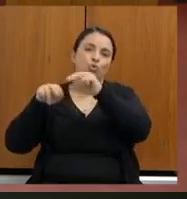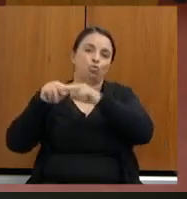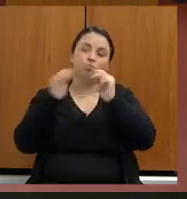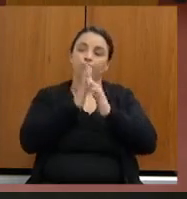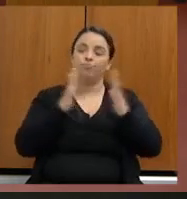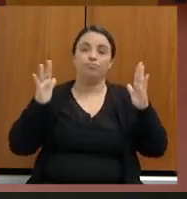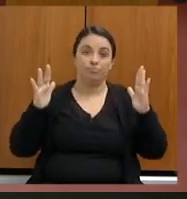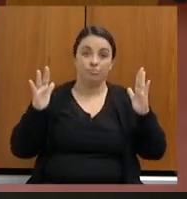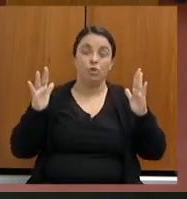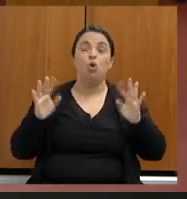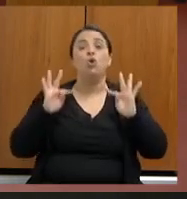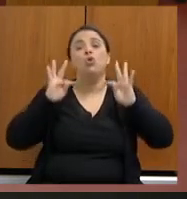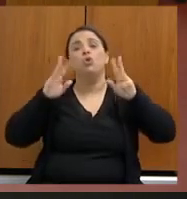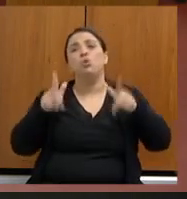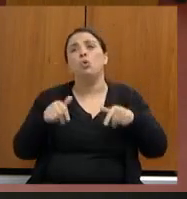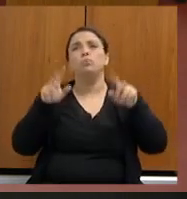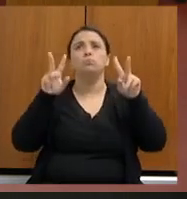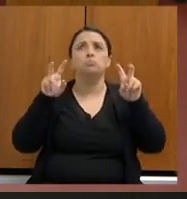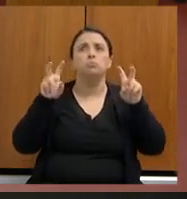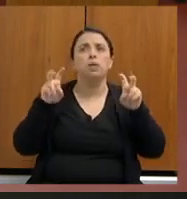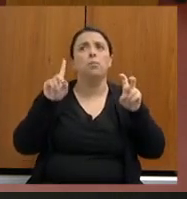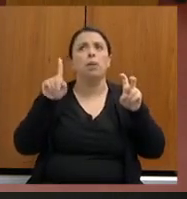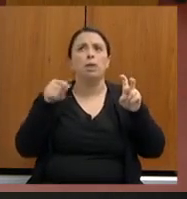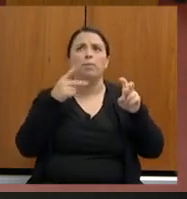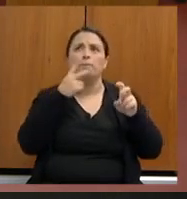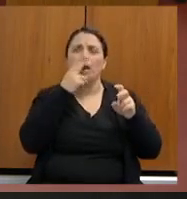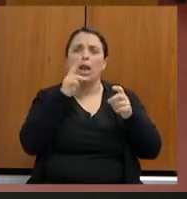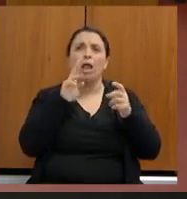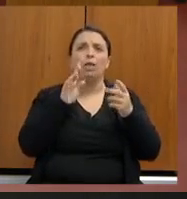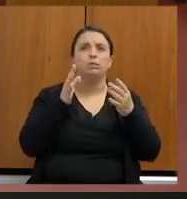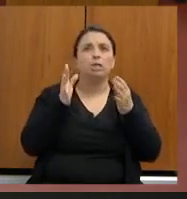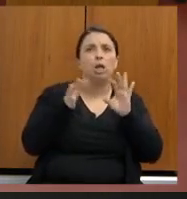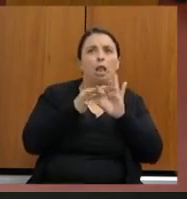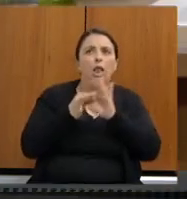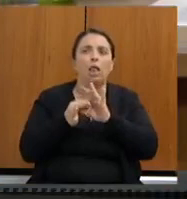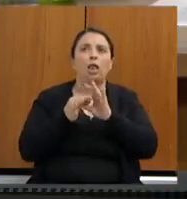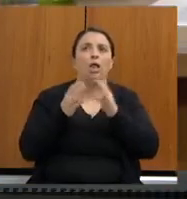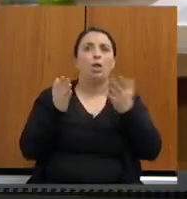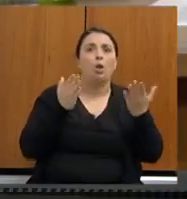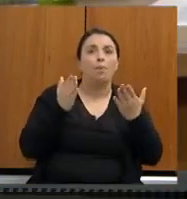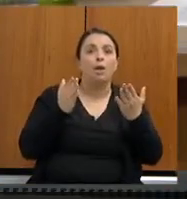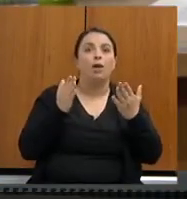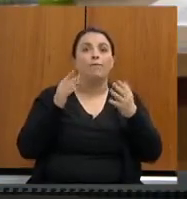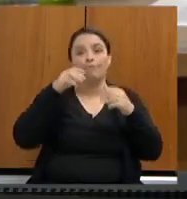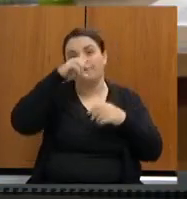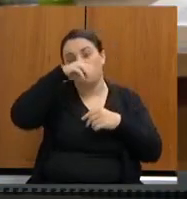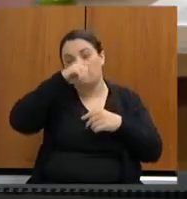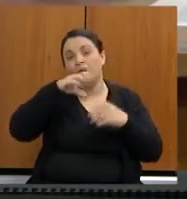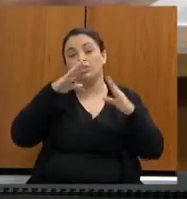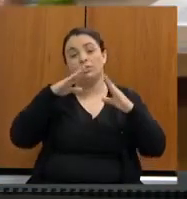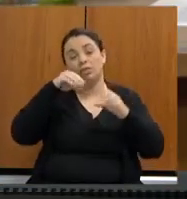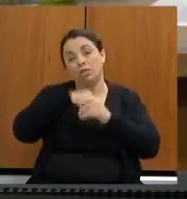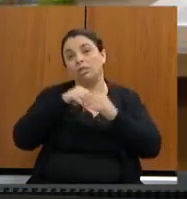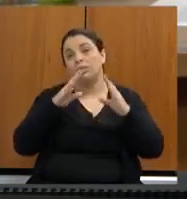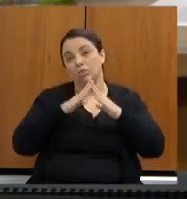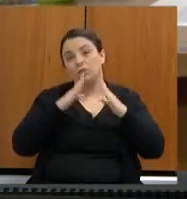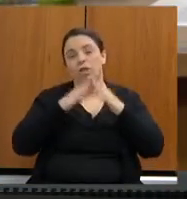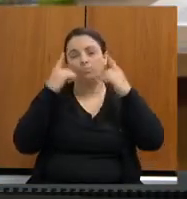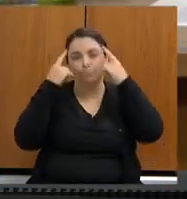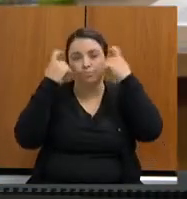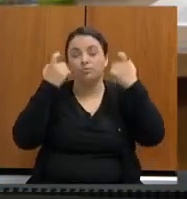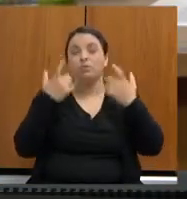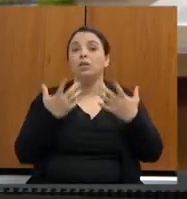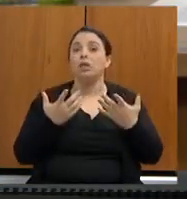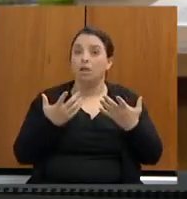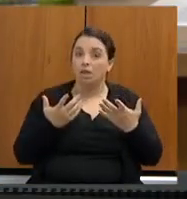sugere uma violência doméstica é essa Patrulha ela acaba essa essa essa informação e vai até aquele